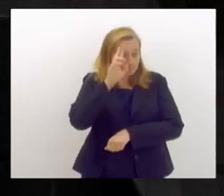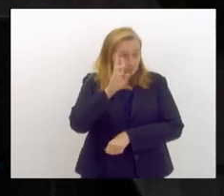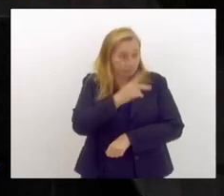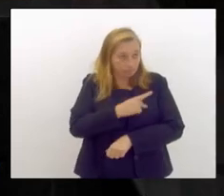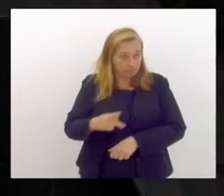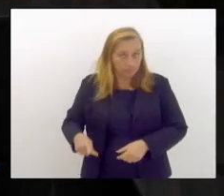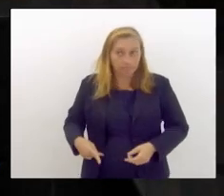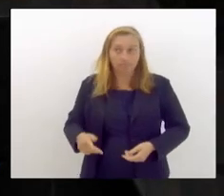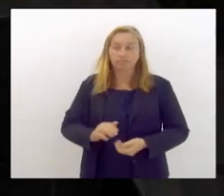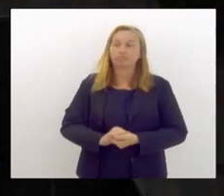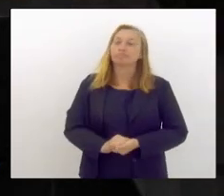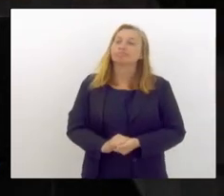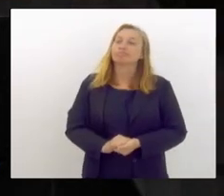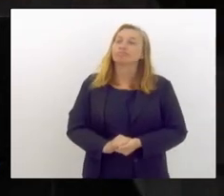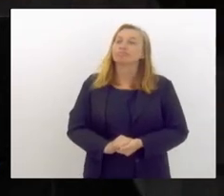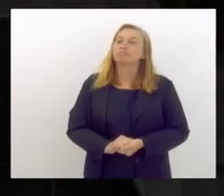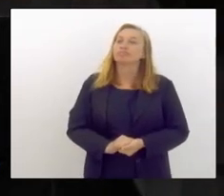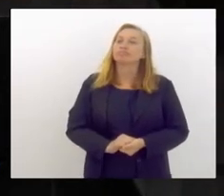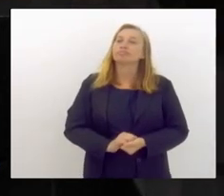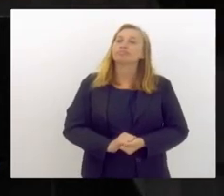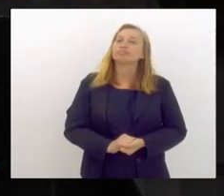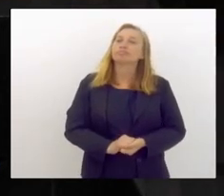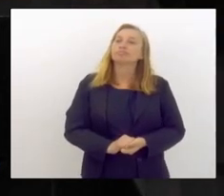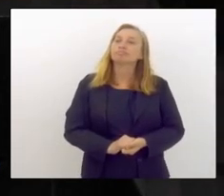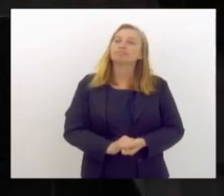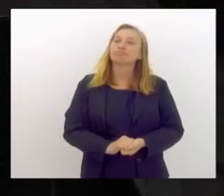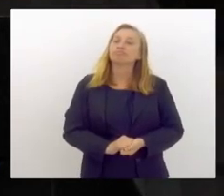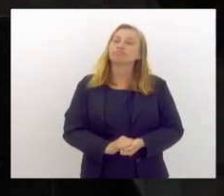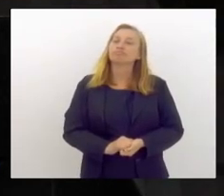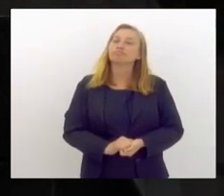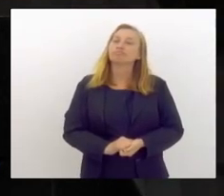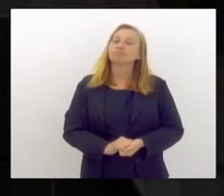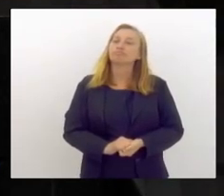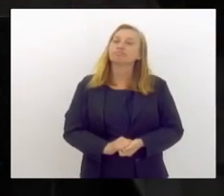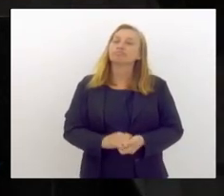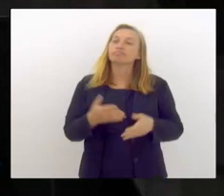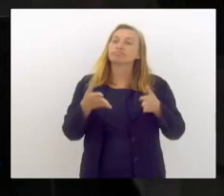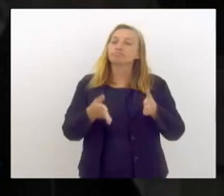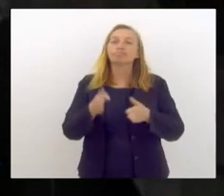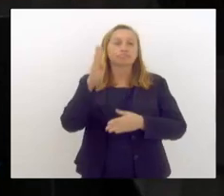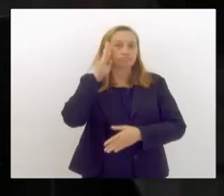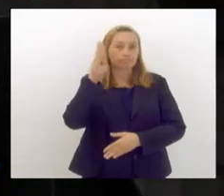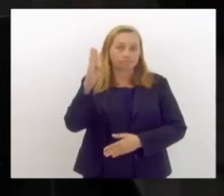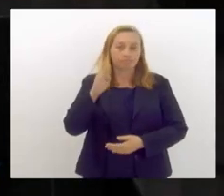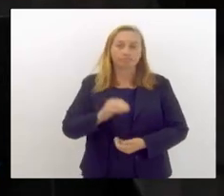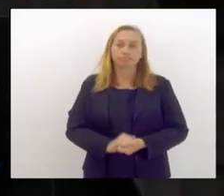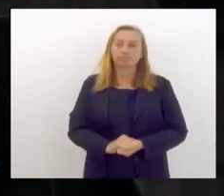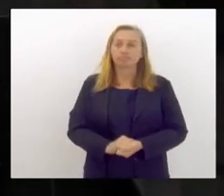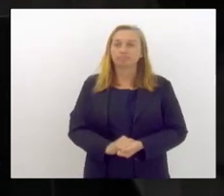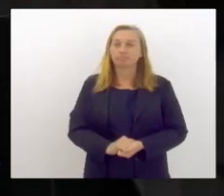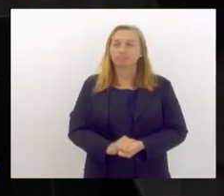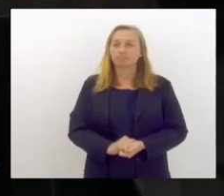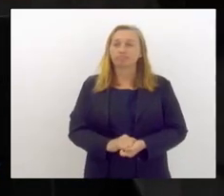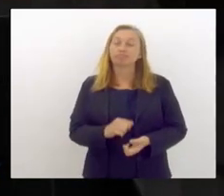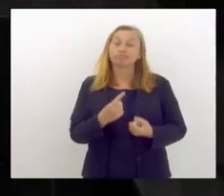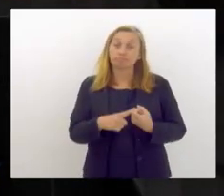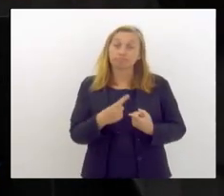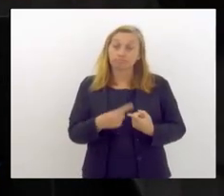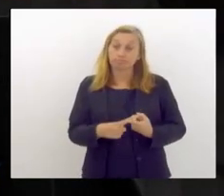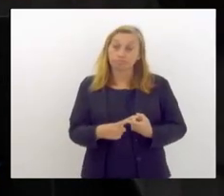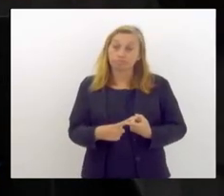presidente. Essa que é a questão central, porque já fica